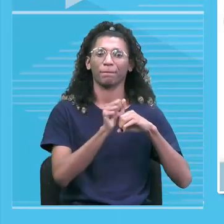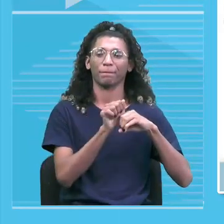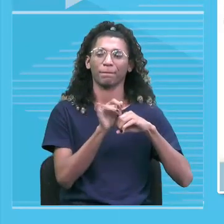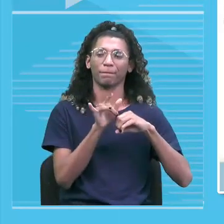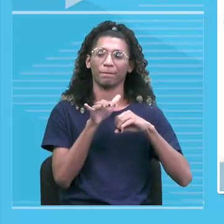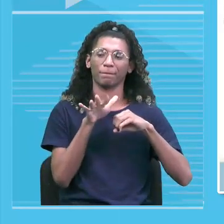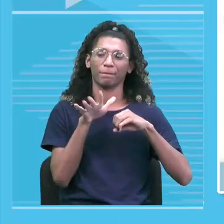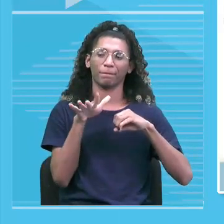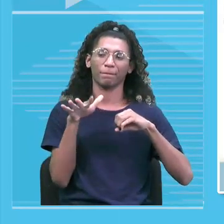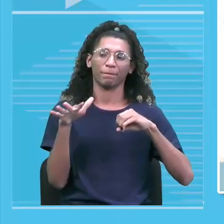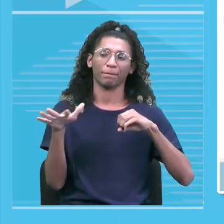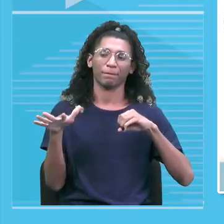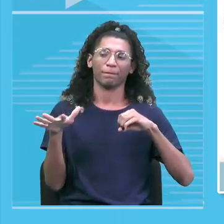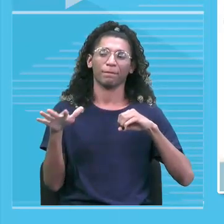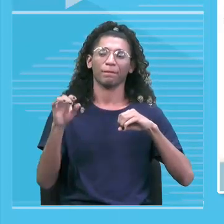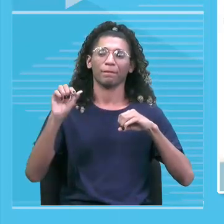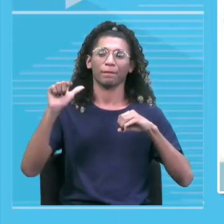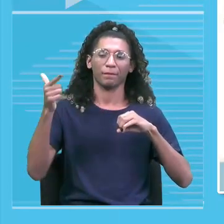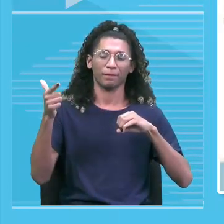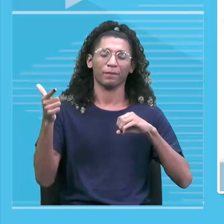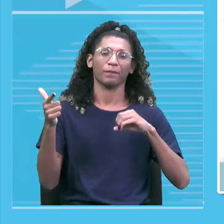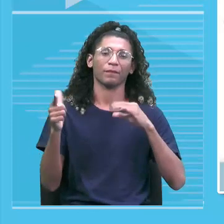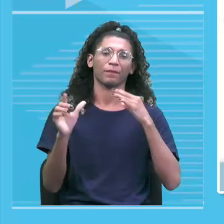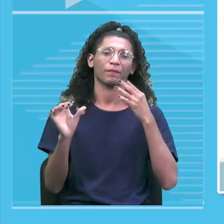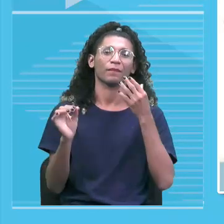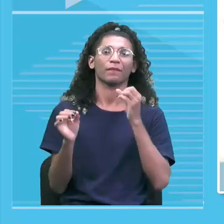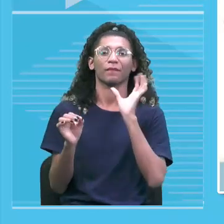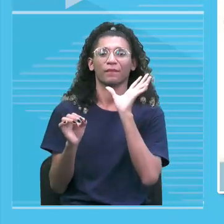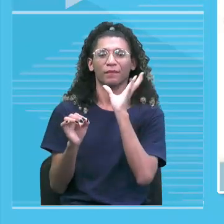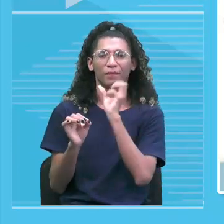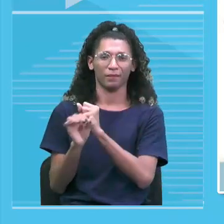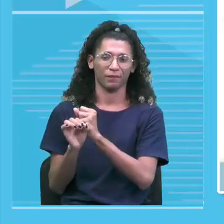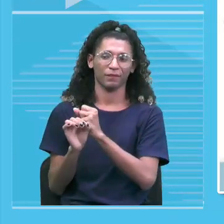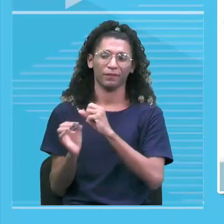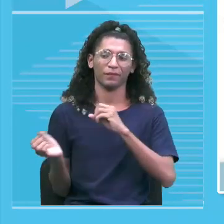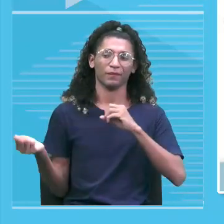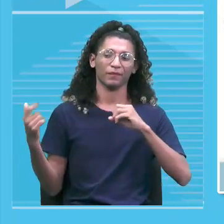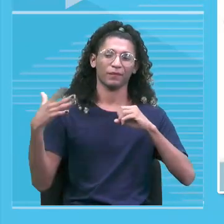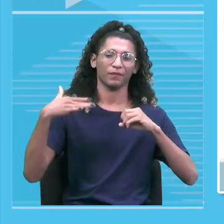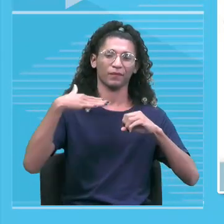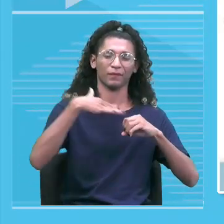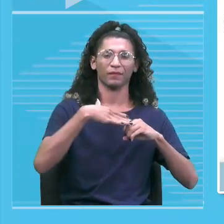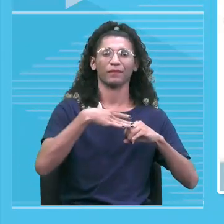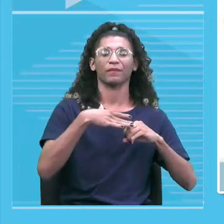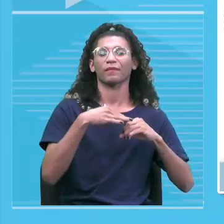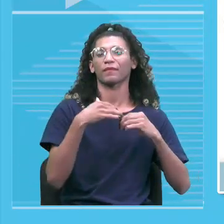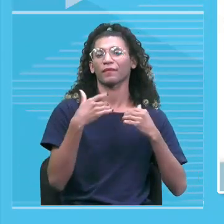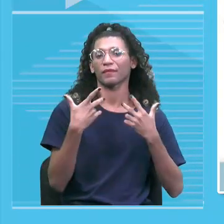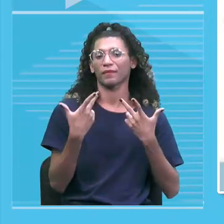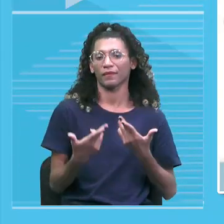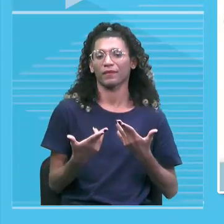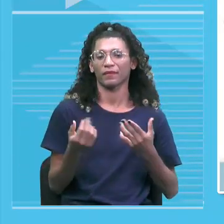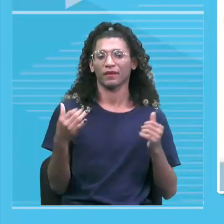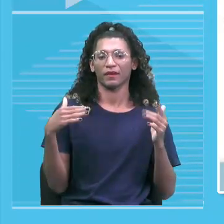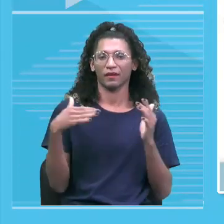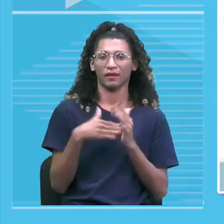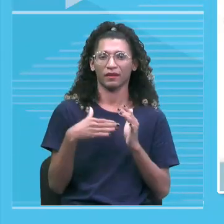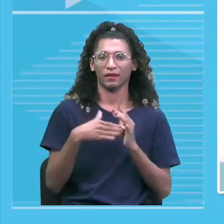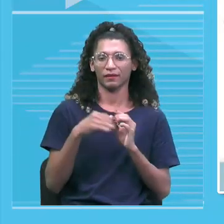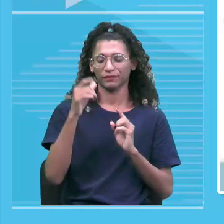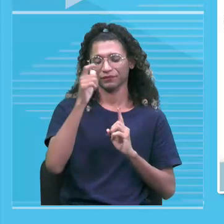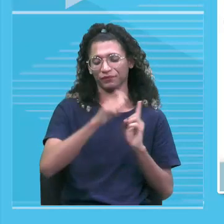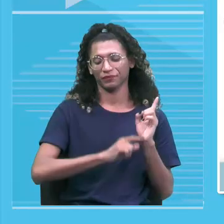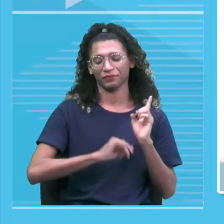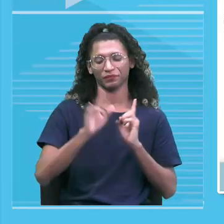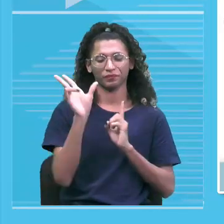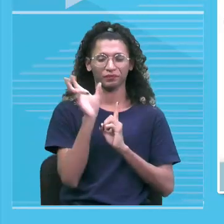terceira partícula e voltar para sua posição de origem tá até que chega ao receptor